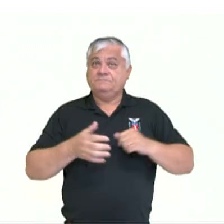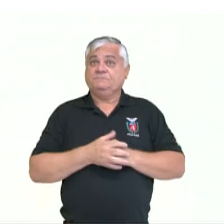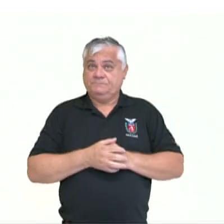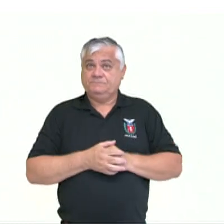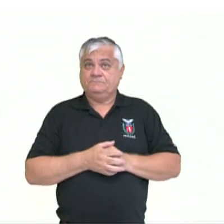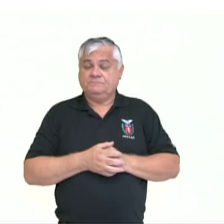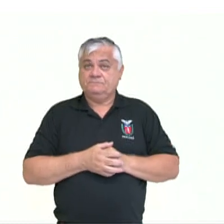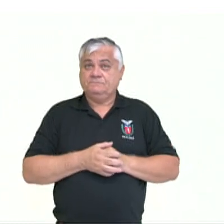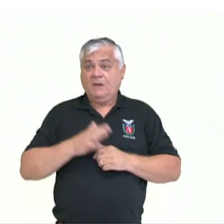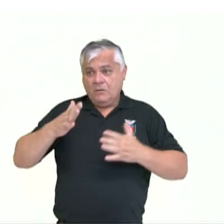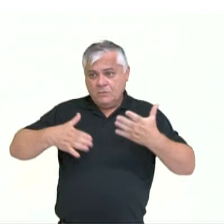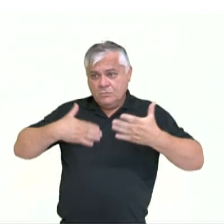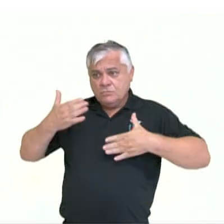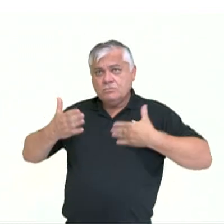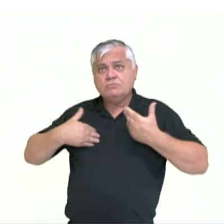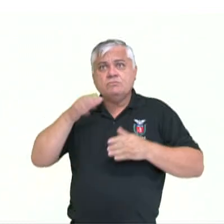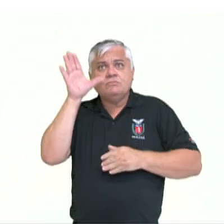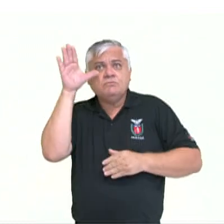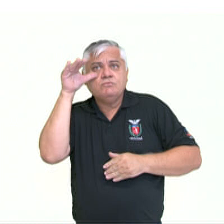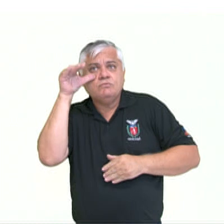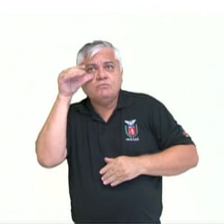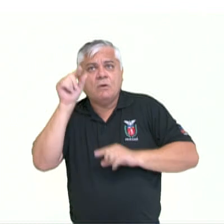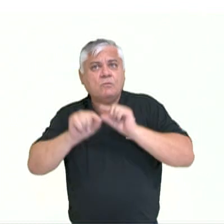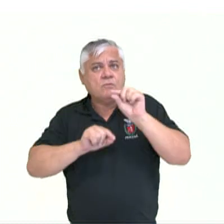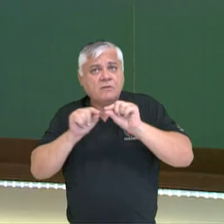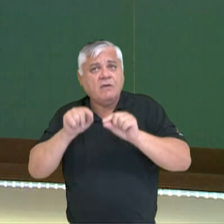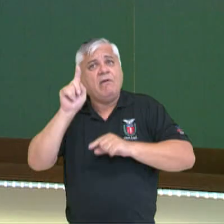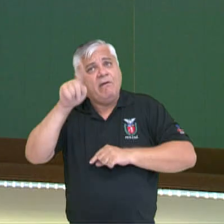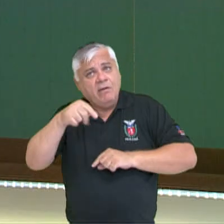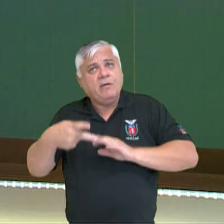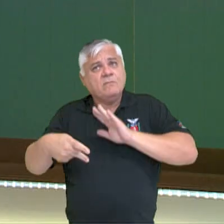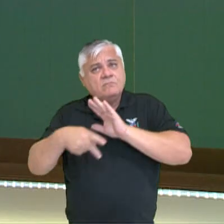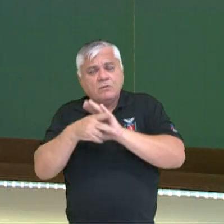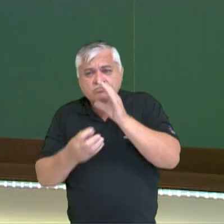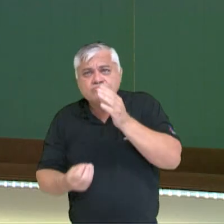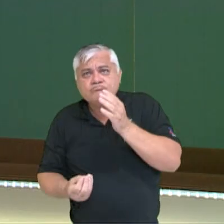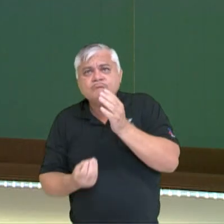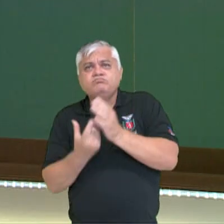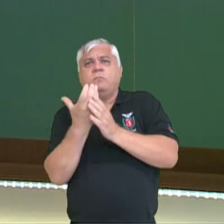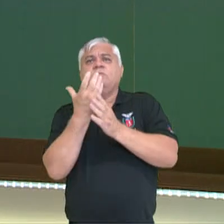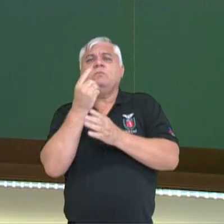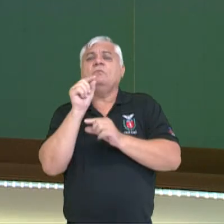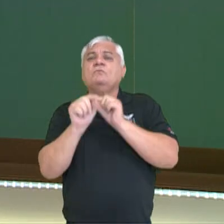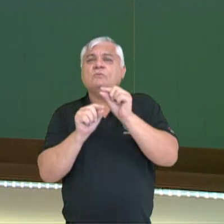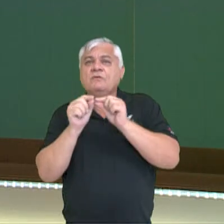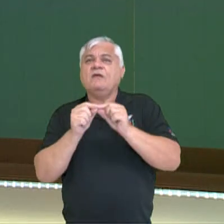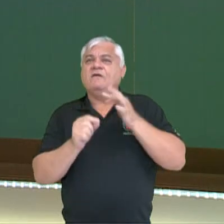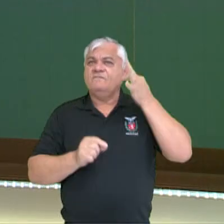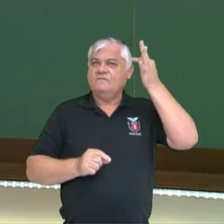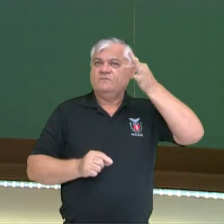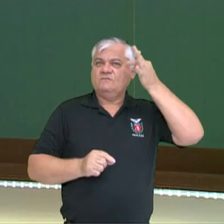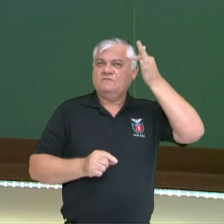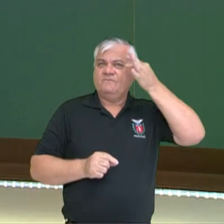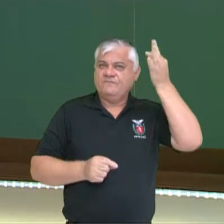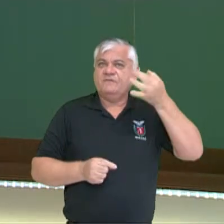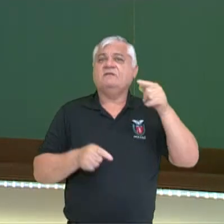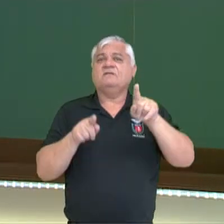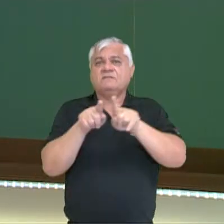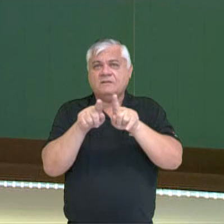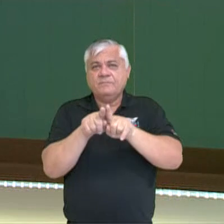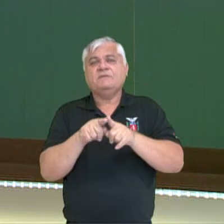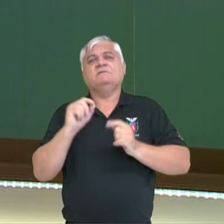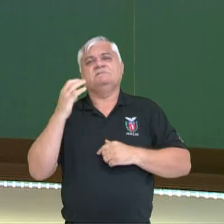Esse espanto, essa curiosidade, é o que levou ao desenvolvimento da filosofia